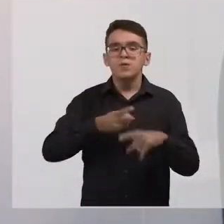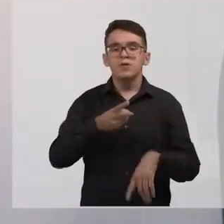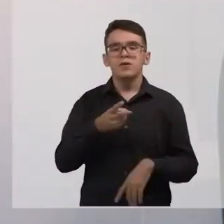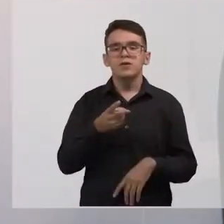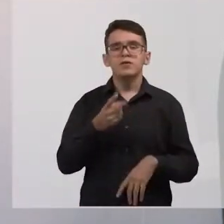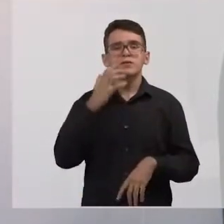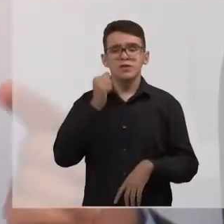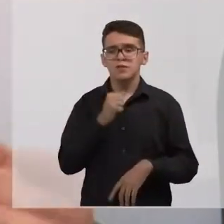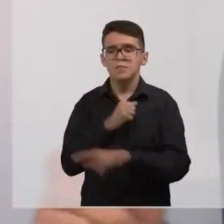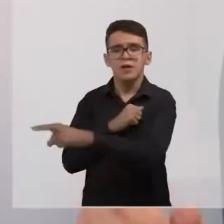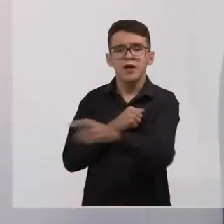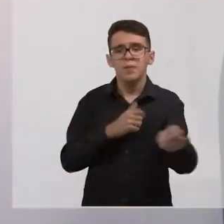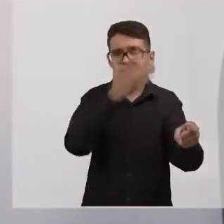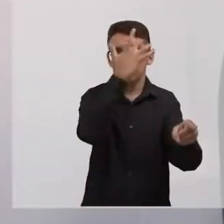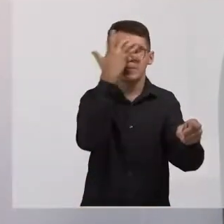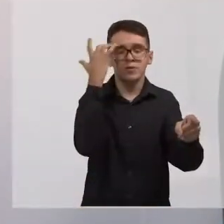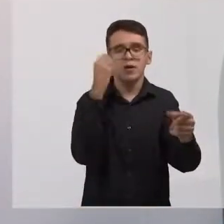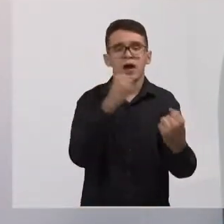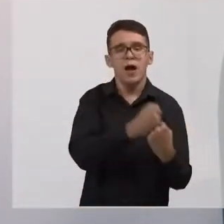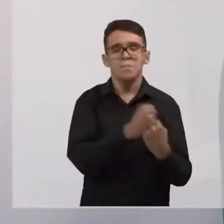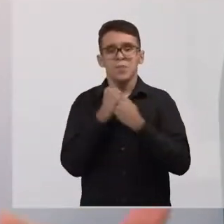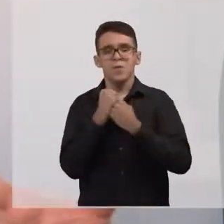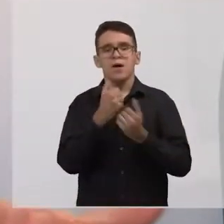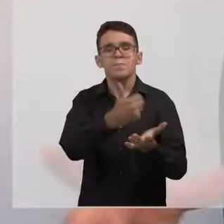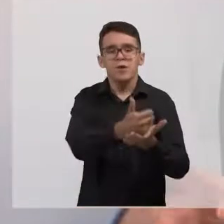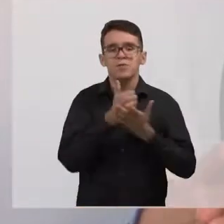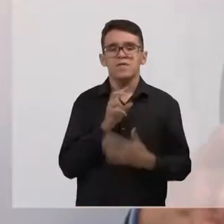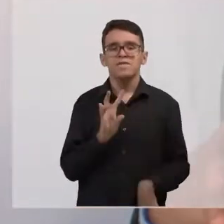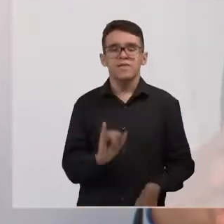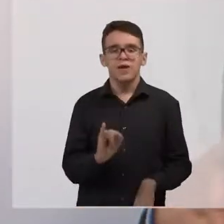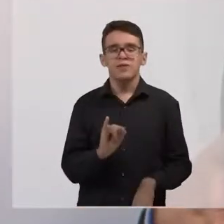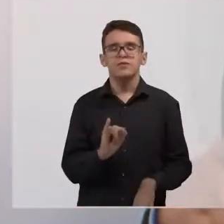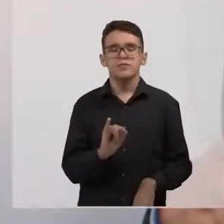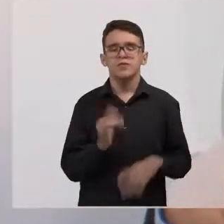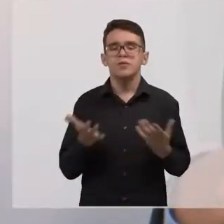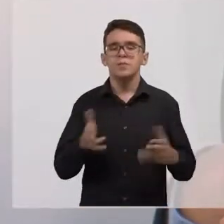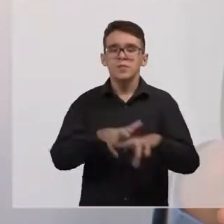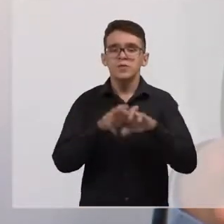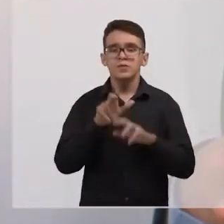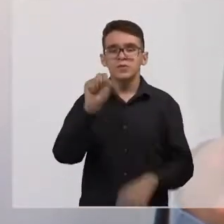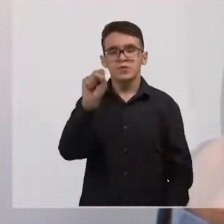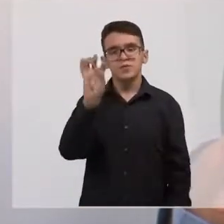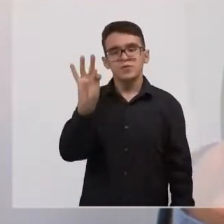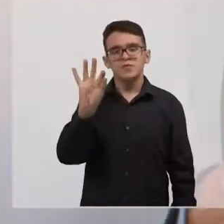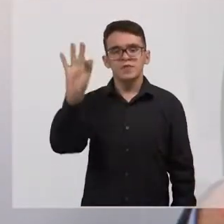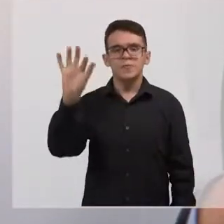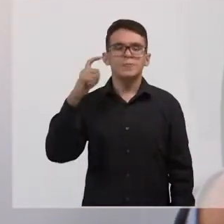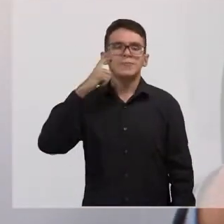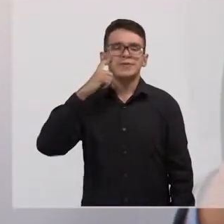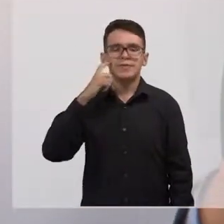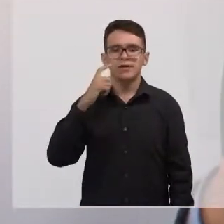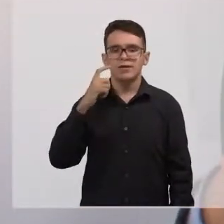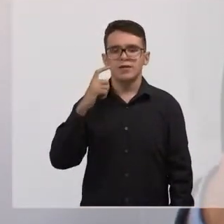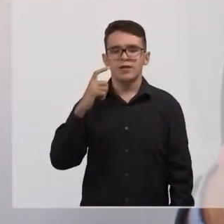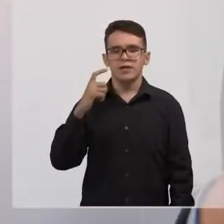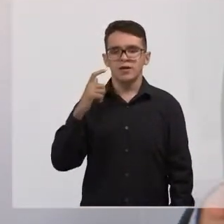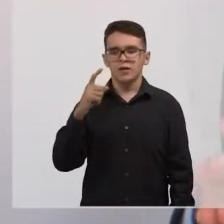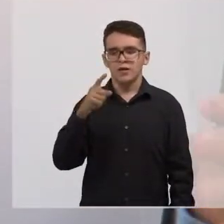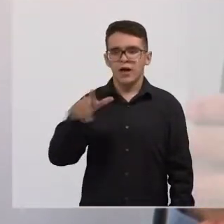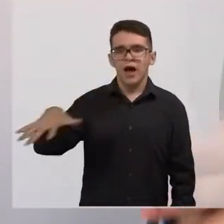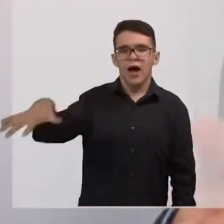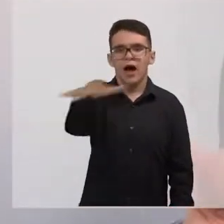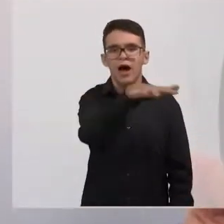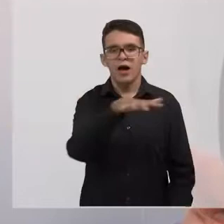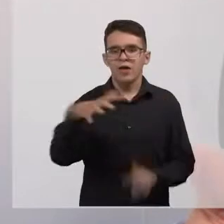respaldo. E hoje o Supremo Tribunal Federal, mais que tente negar que não é influenciado pelos